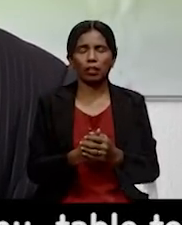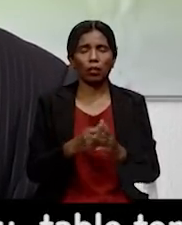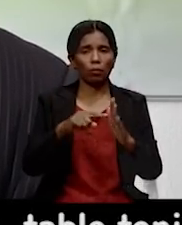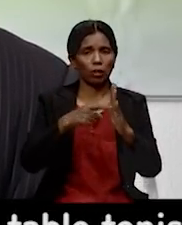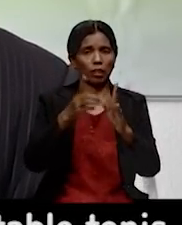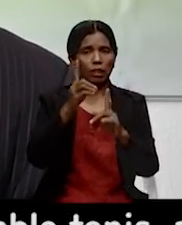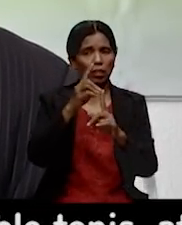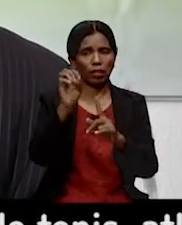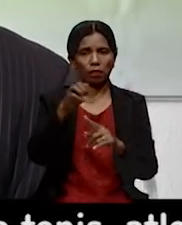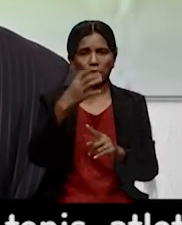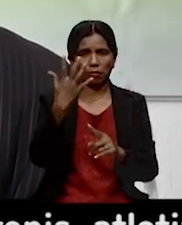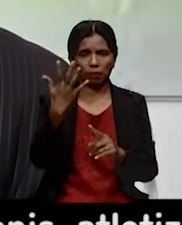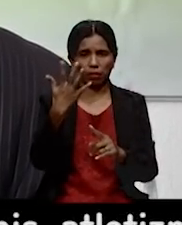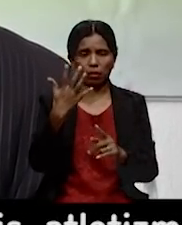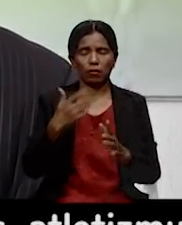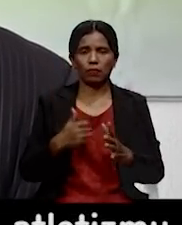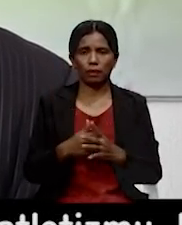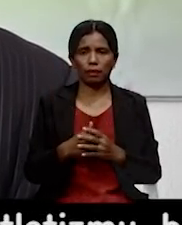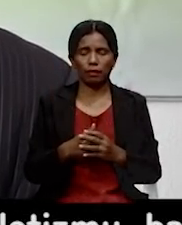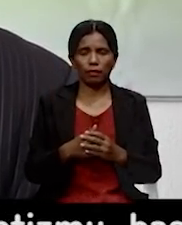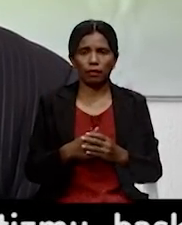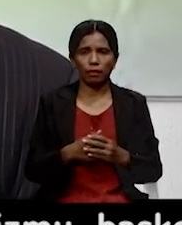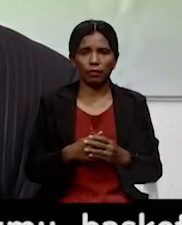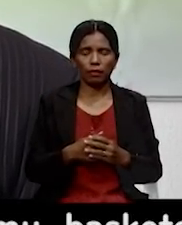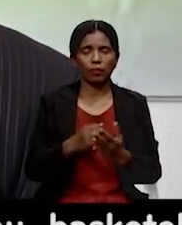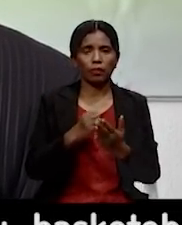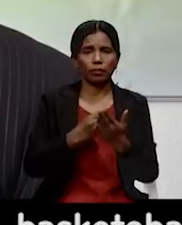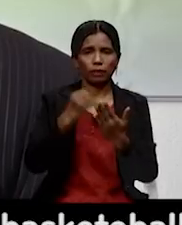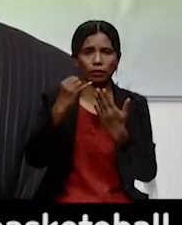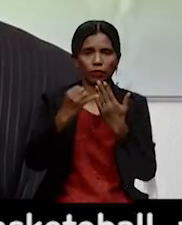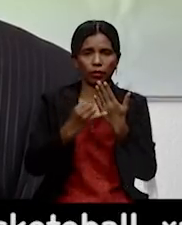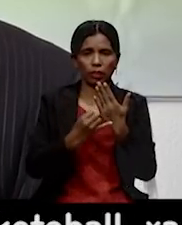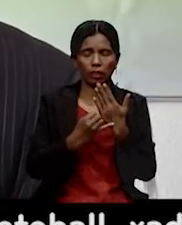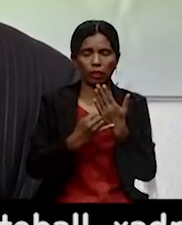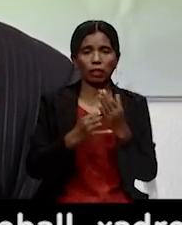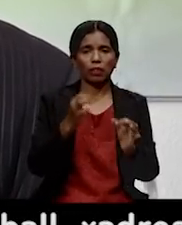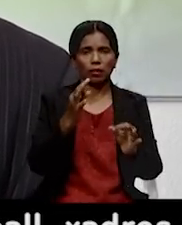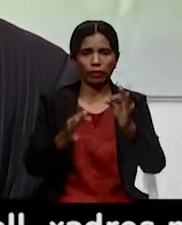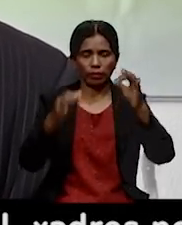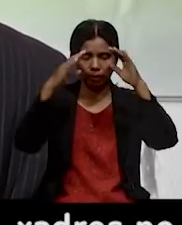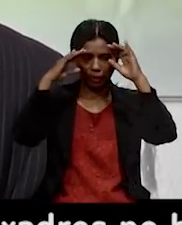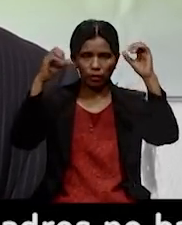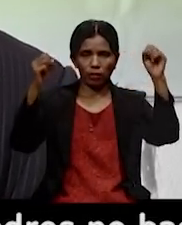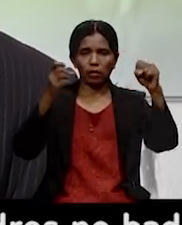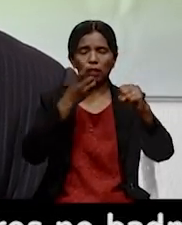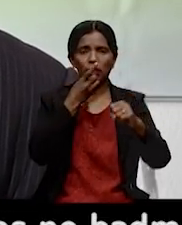15 de janeiro né quando o presidente decreta ona